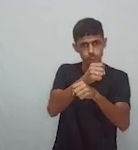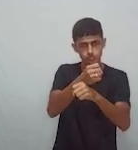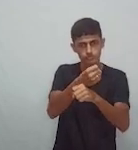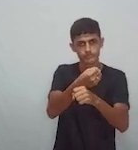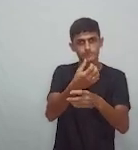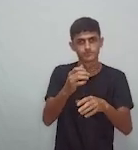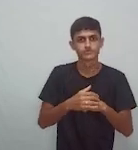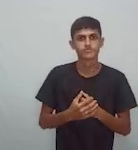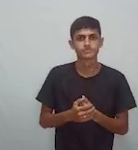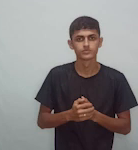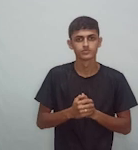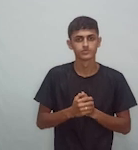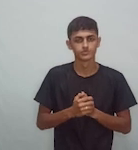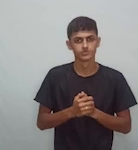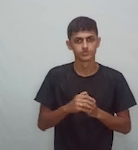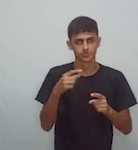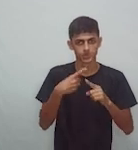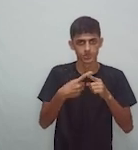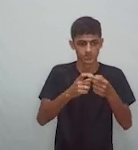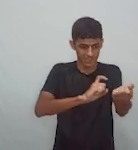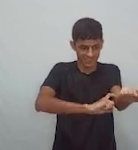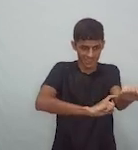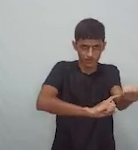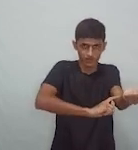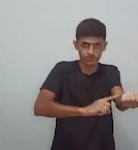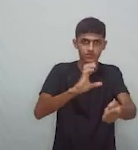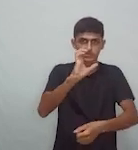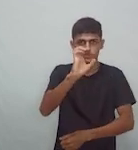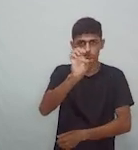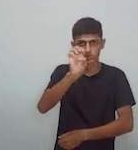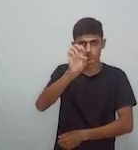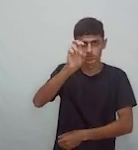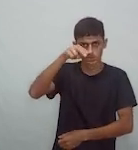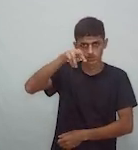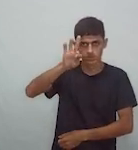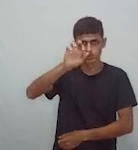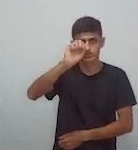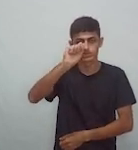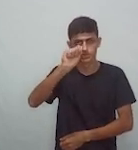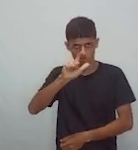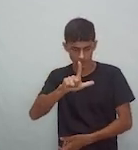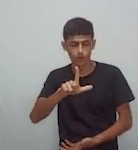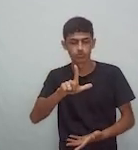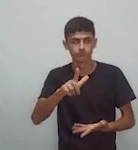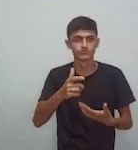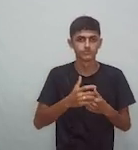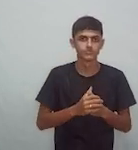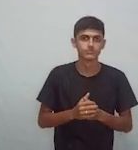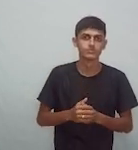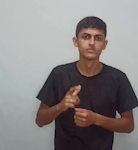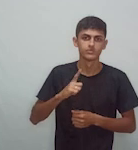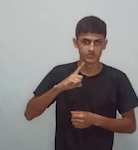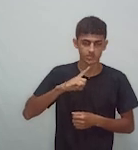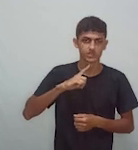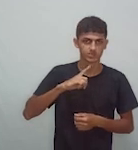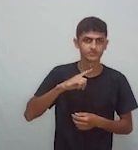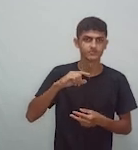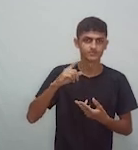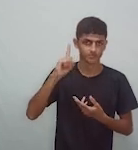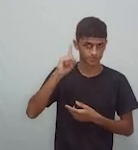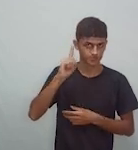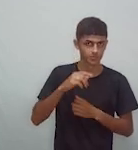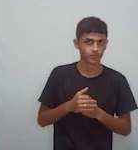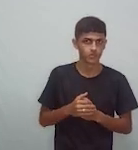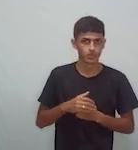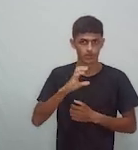melhor, desculpa, o nosso sistema nervoso central, ele é basicamente composto por essas 2 estruturas. Então, no